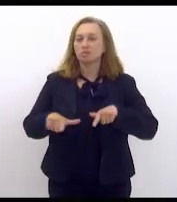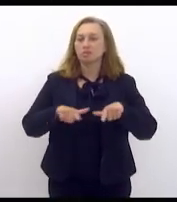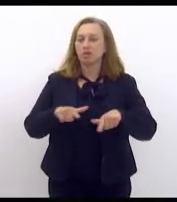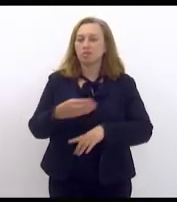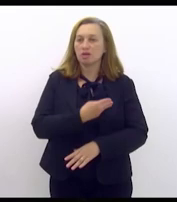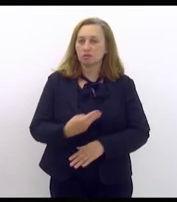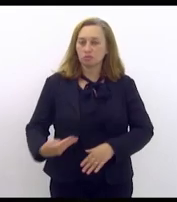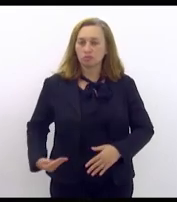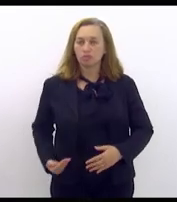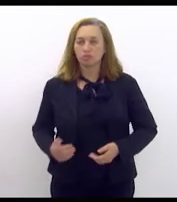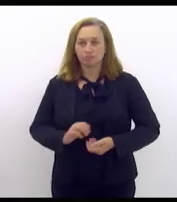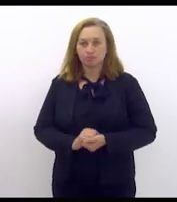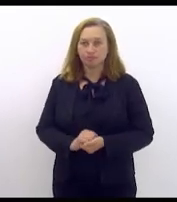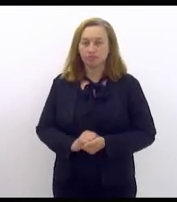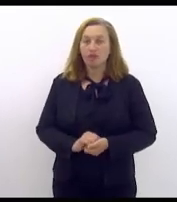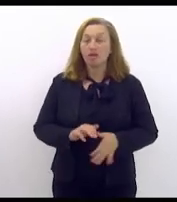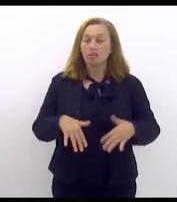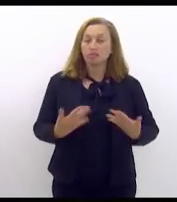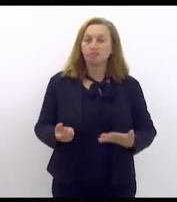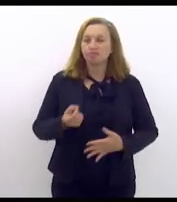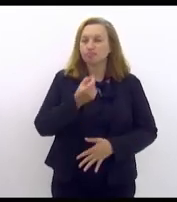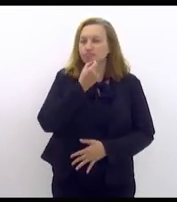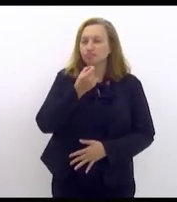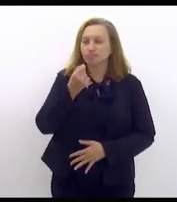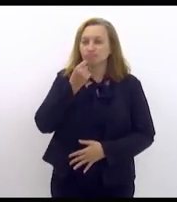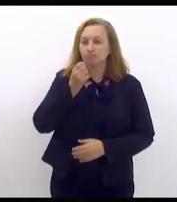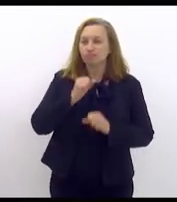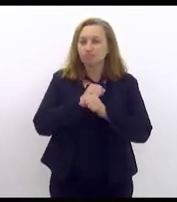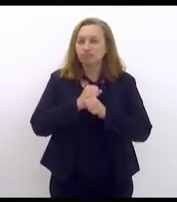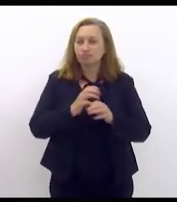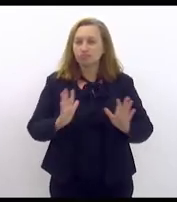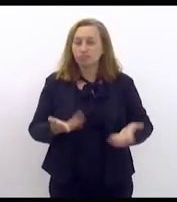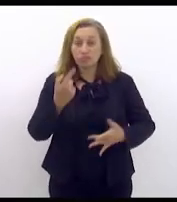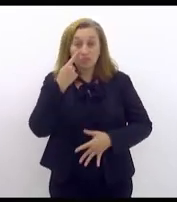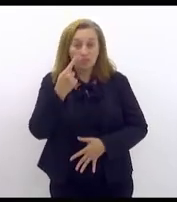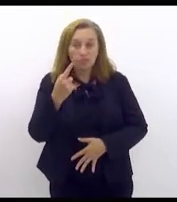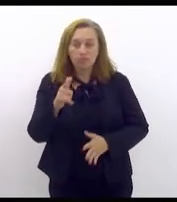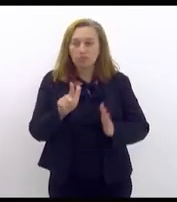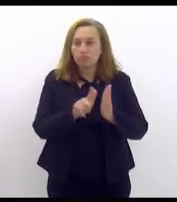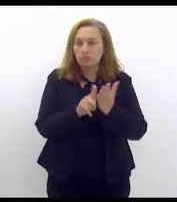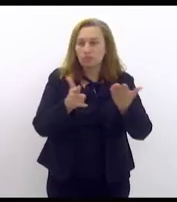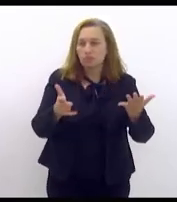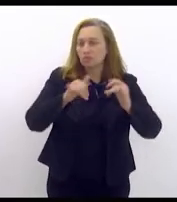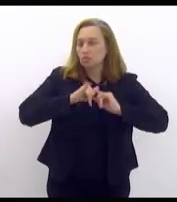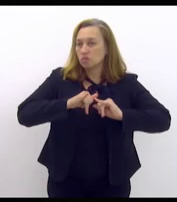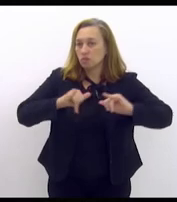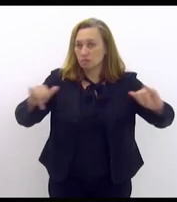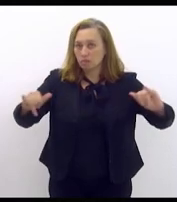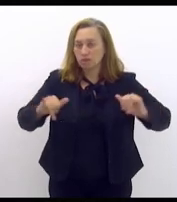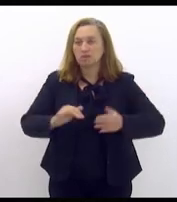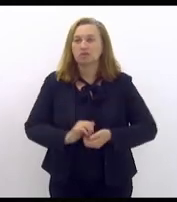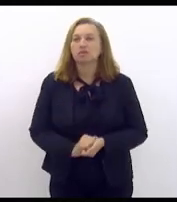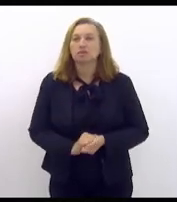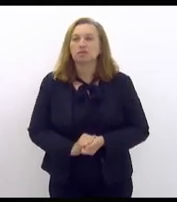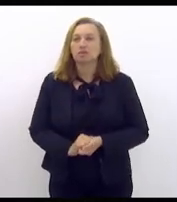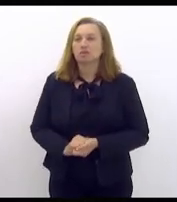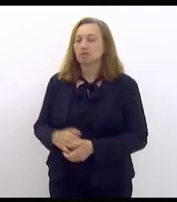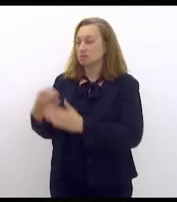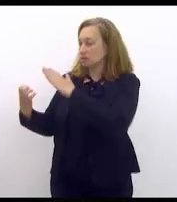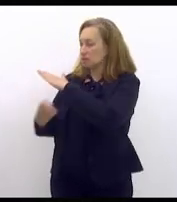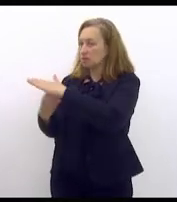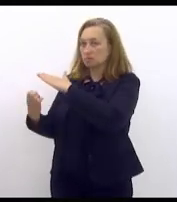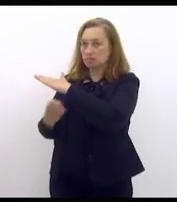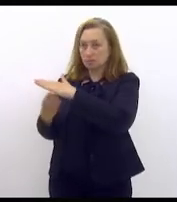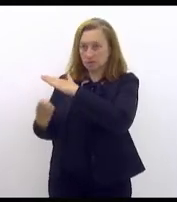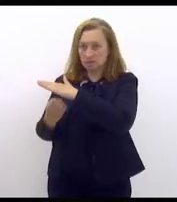essenciais. Então, em setembro desse ano, vejam vocês, os jornais noticiaram que uma agência de classificação